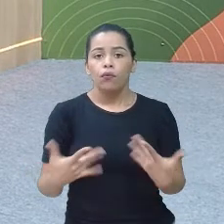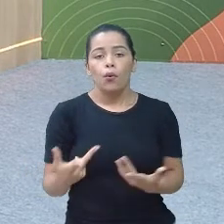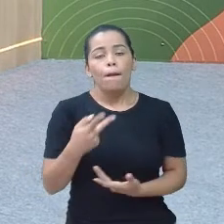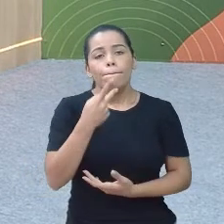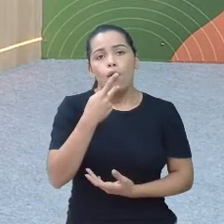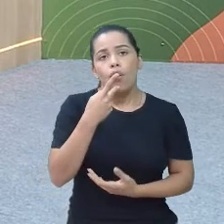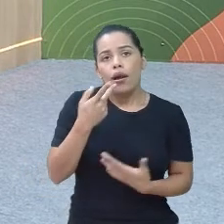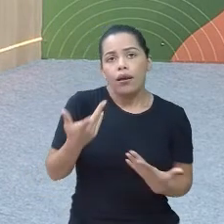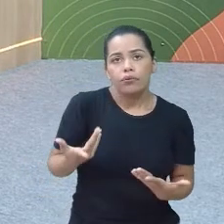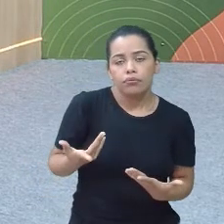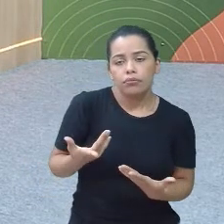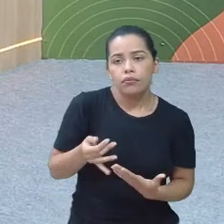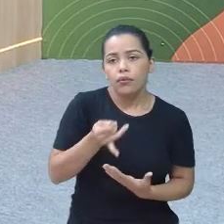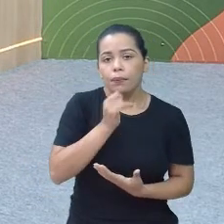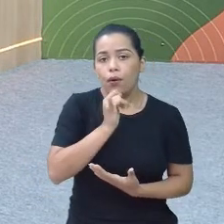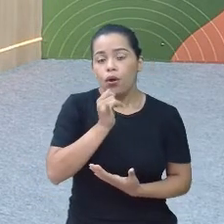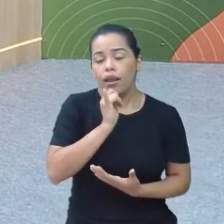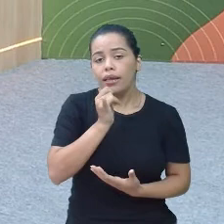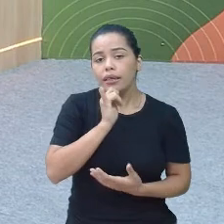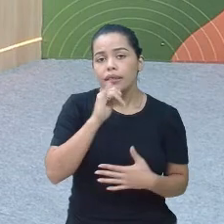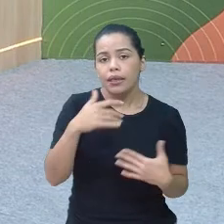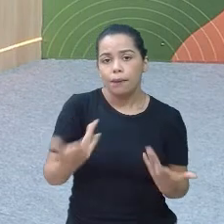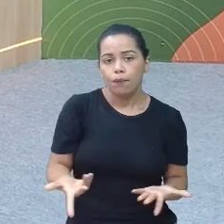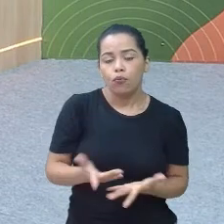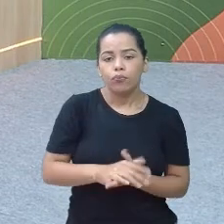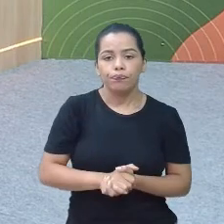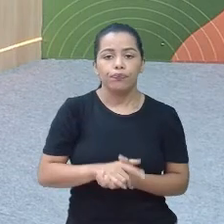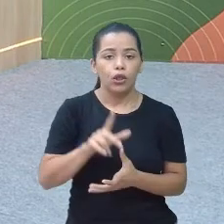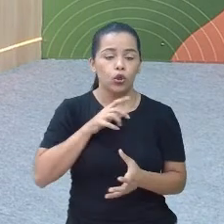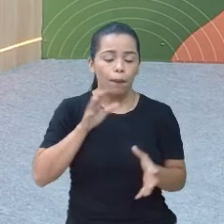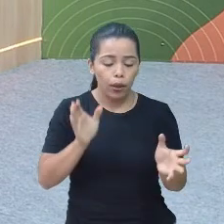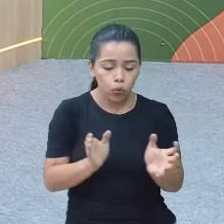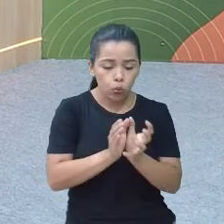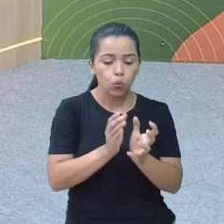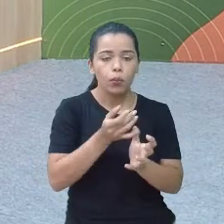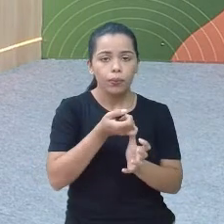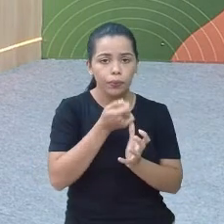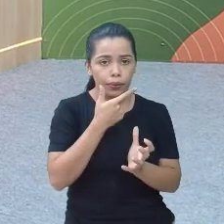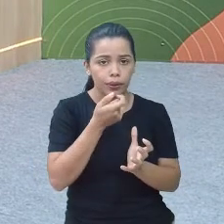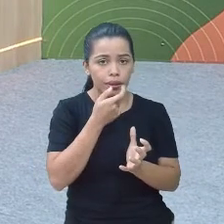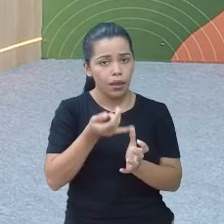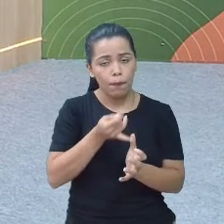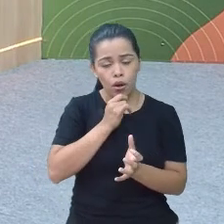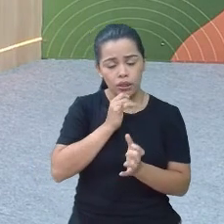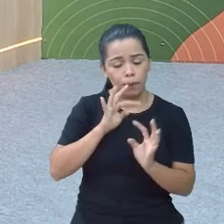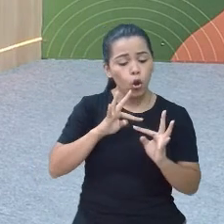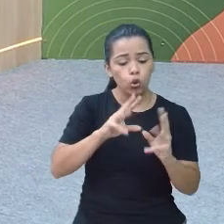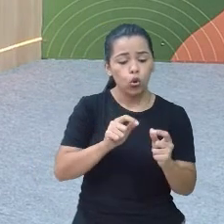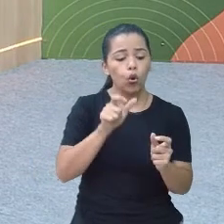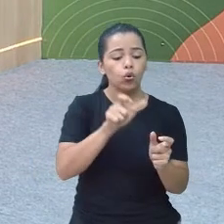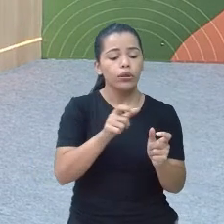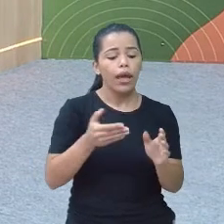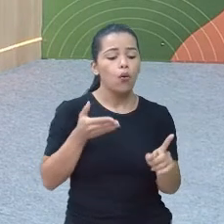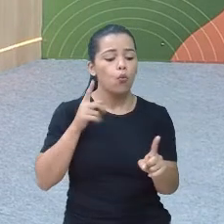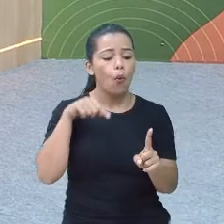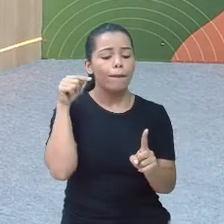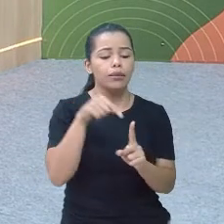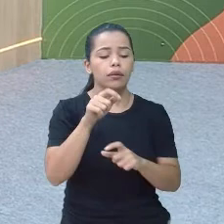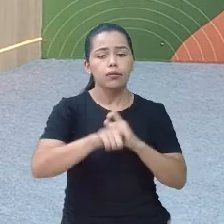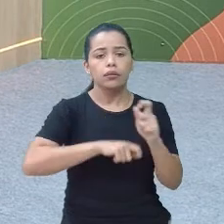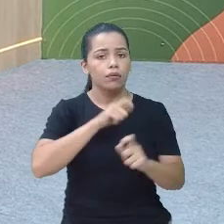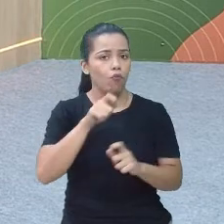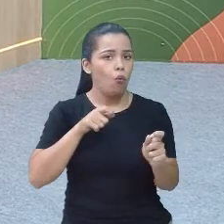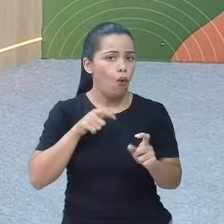hipotética aqui, então eu estou pegando ali um conjunto de medicamentos, vamos supor que todos esses medicamentos tenham como objetivo uma